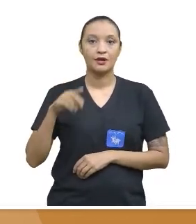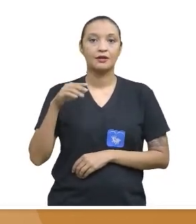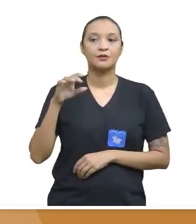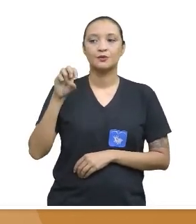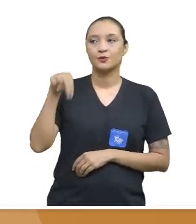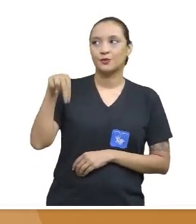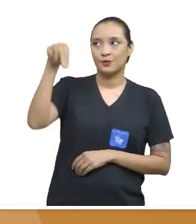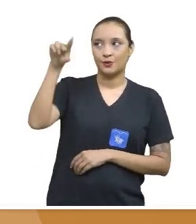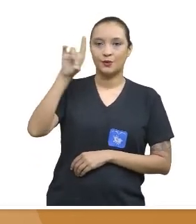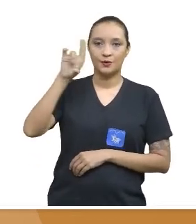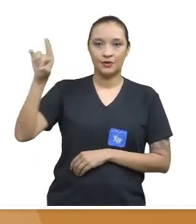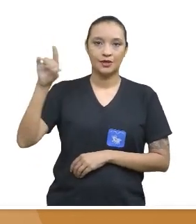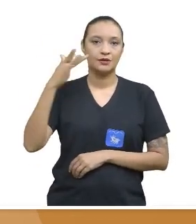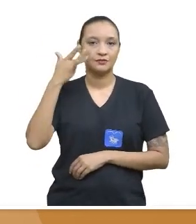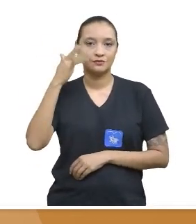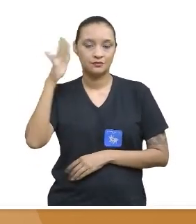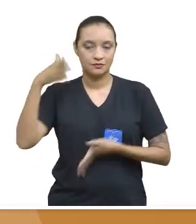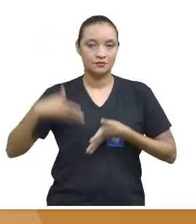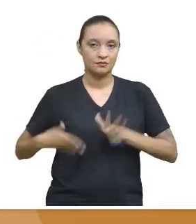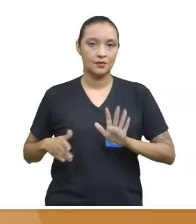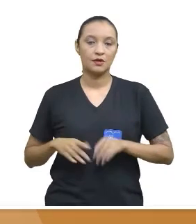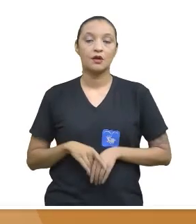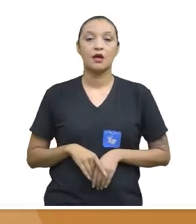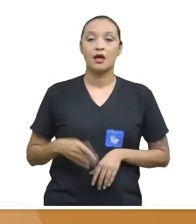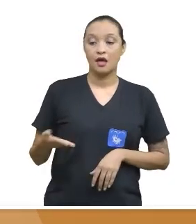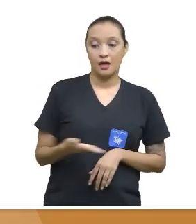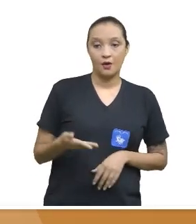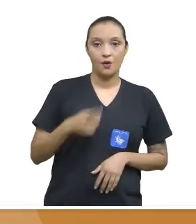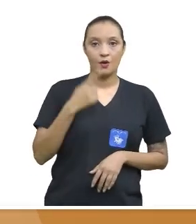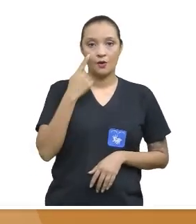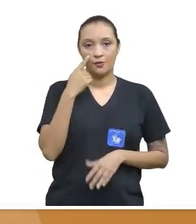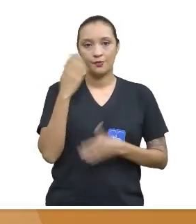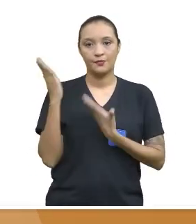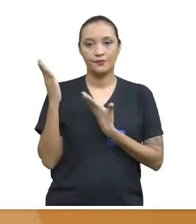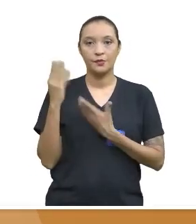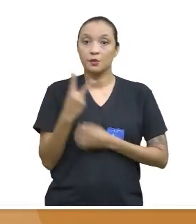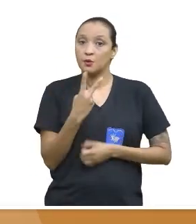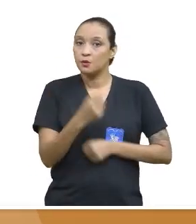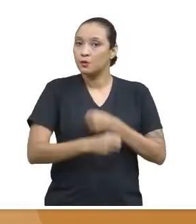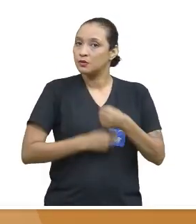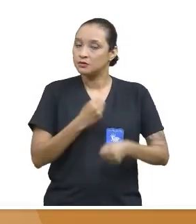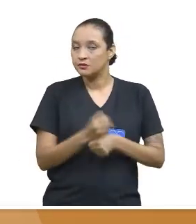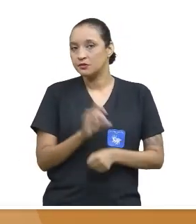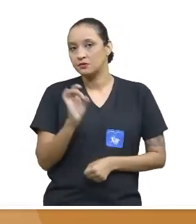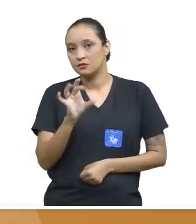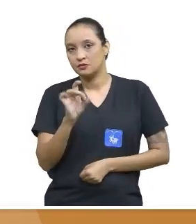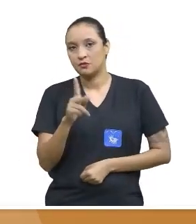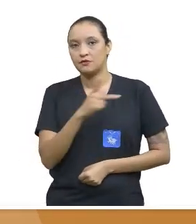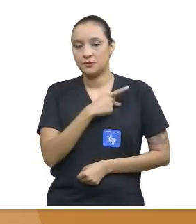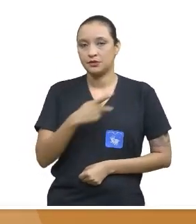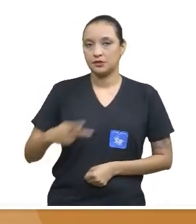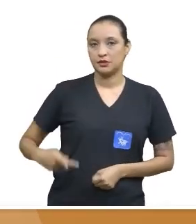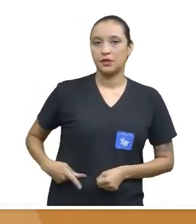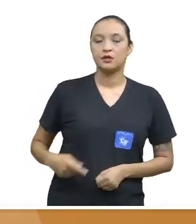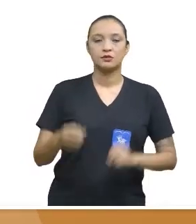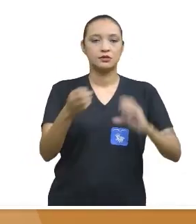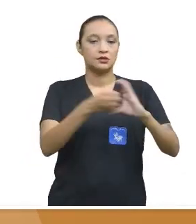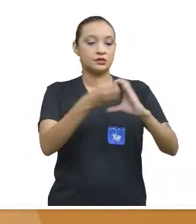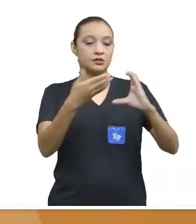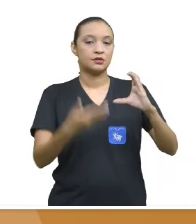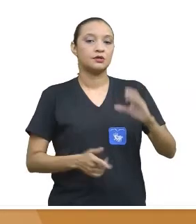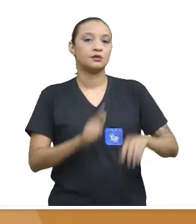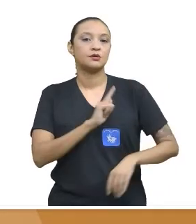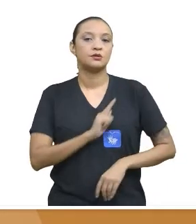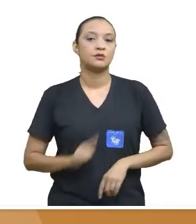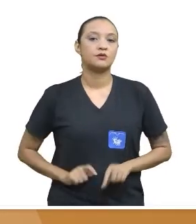Costa e Silva governa apenas 2 anos, de 67 a 69. Porém, como característica do seu governo,